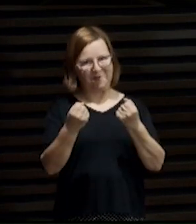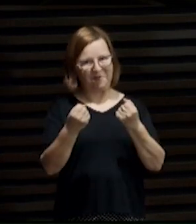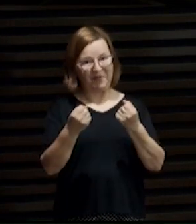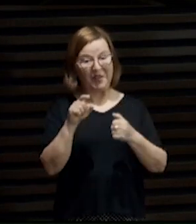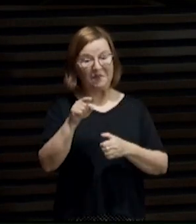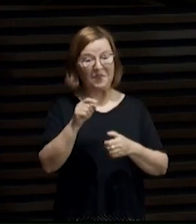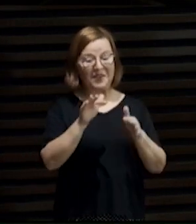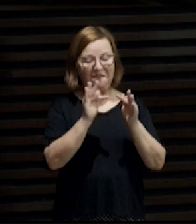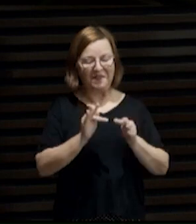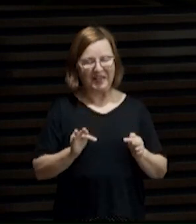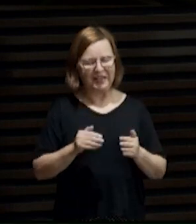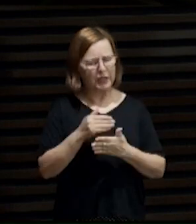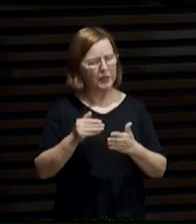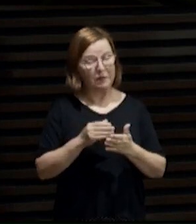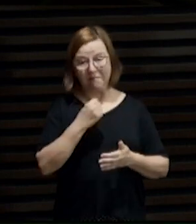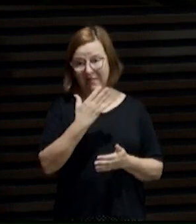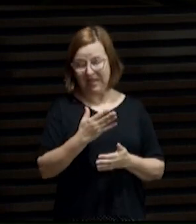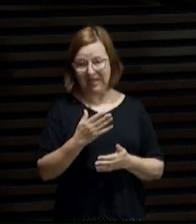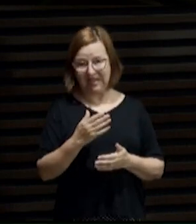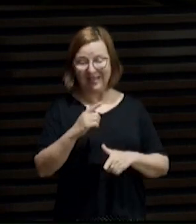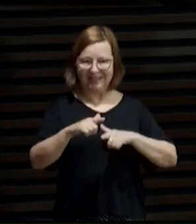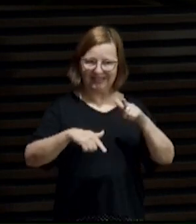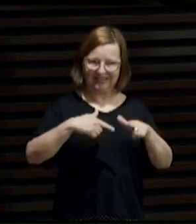bem. Do trabalho,